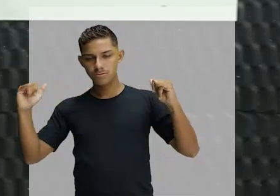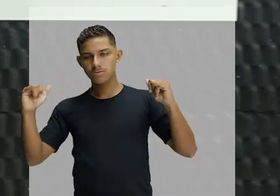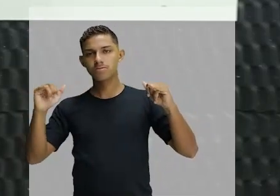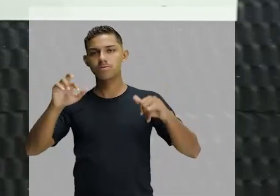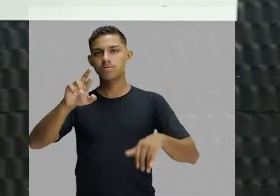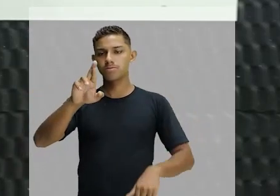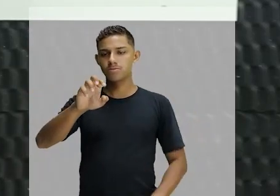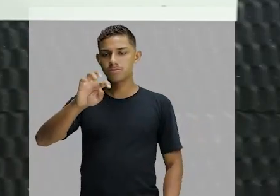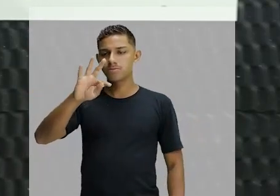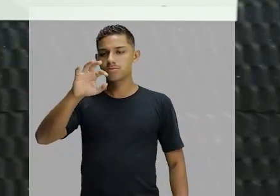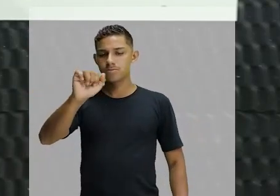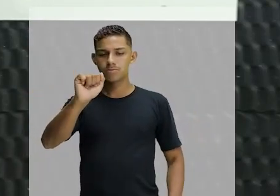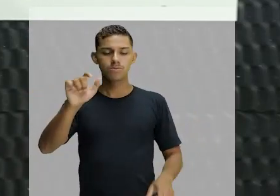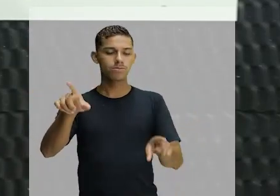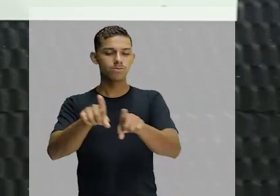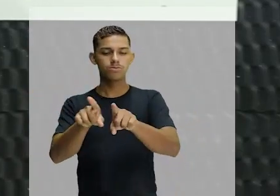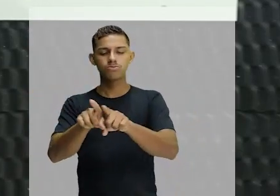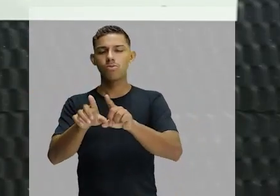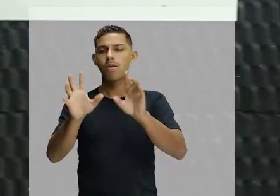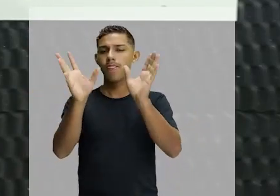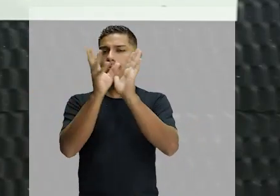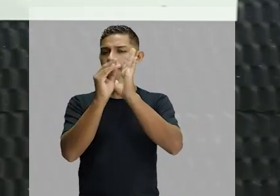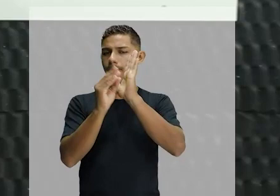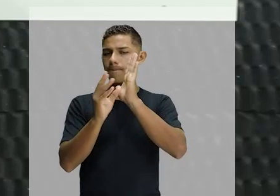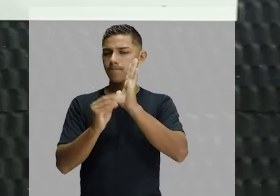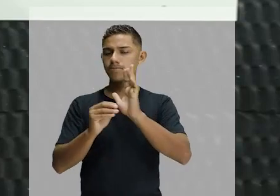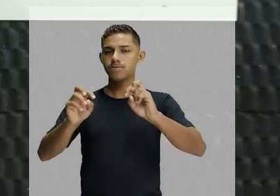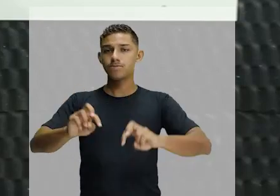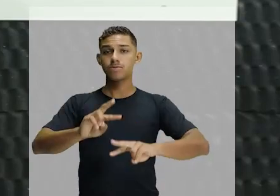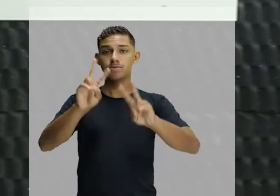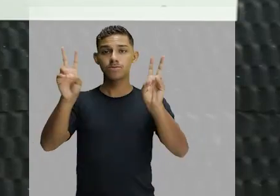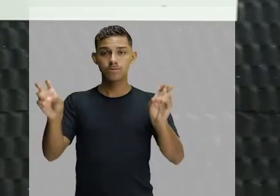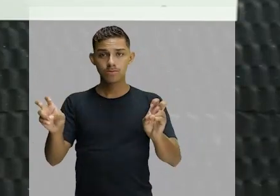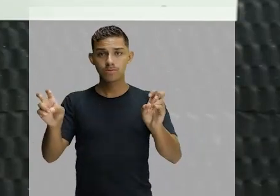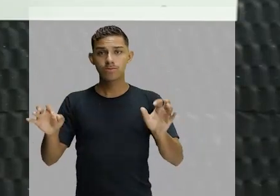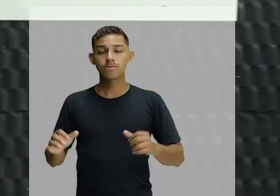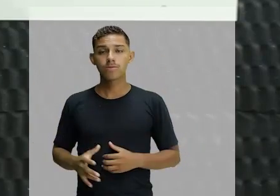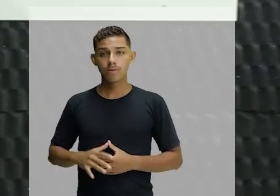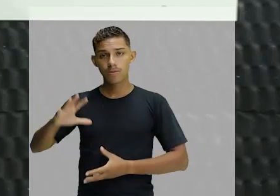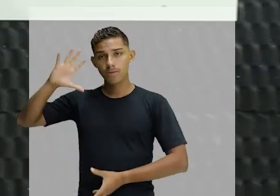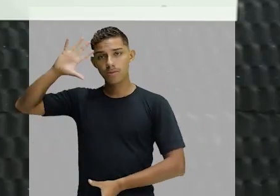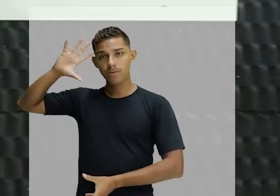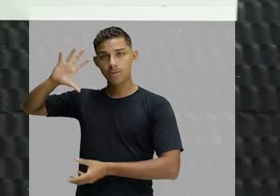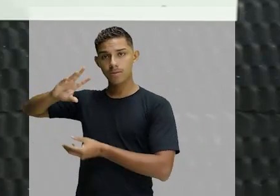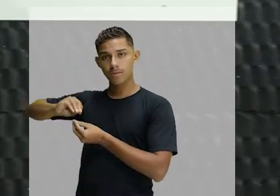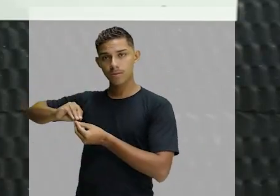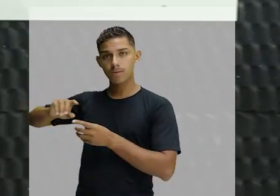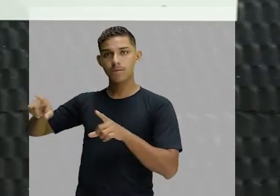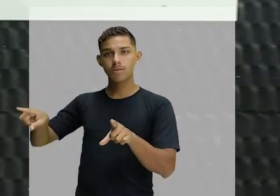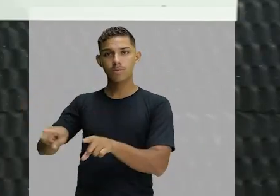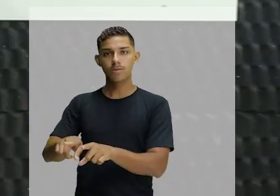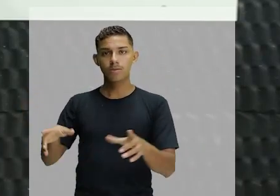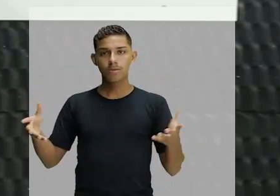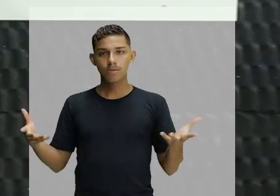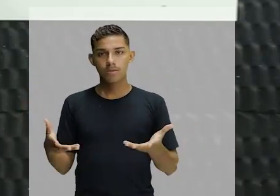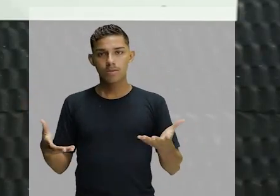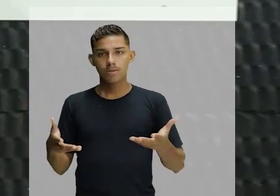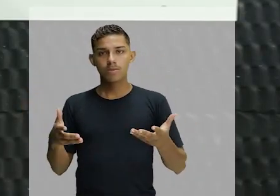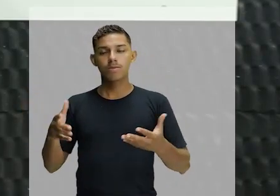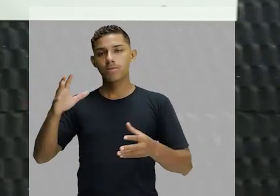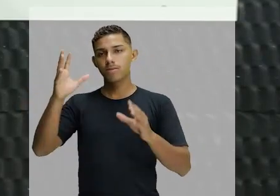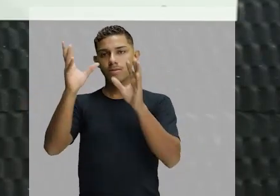tem bastante conteúdo sobre esse assunto aqui. A gente vai fechar, né, fazendo aqui uma